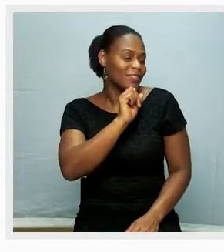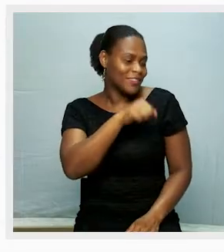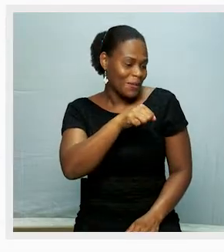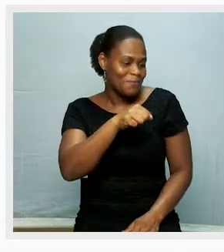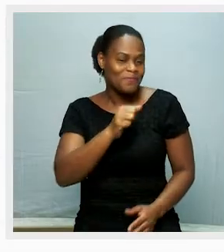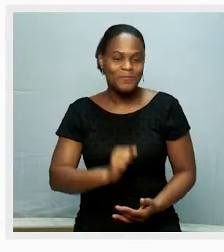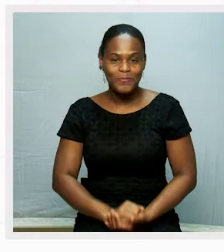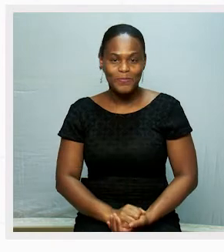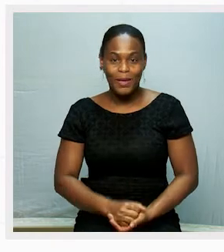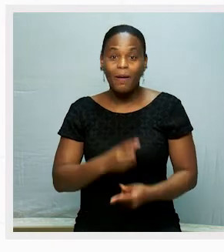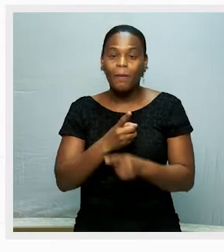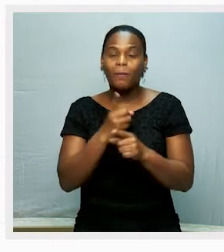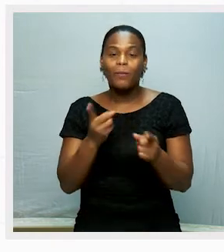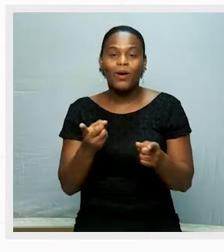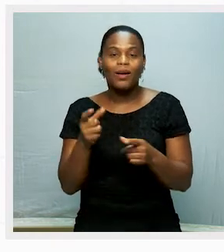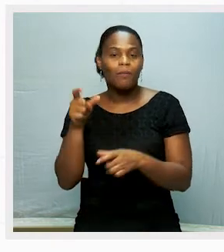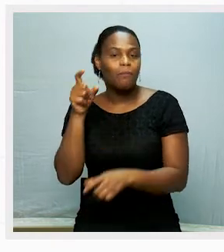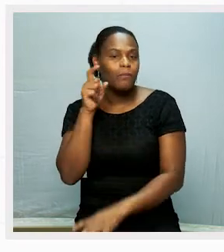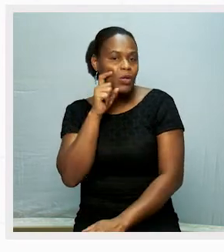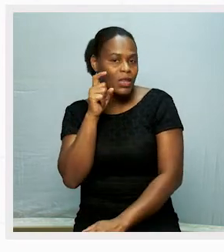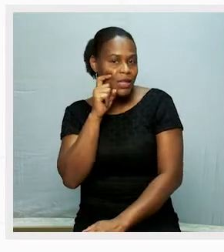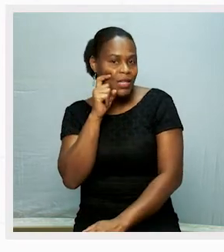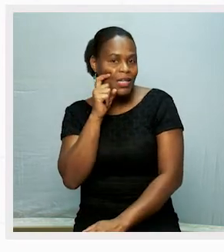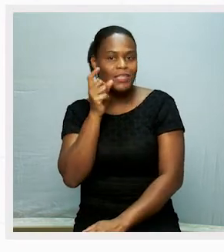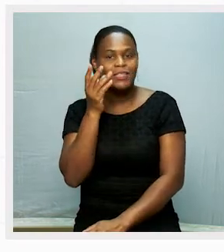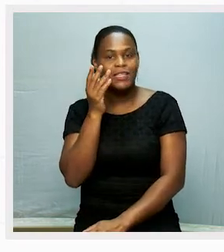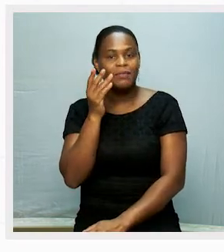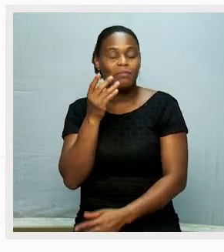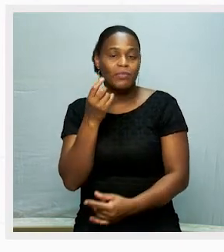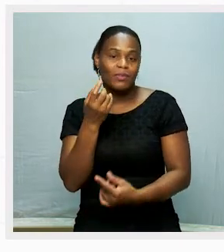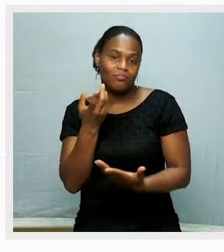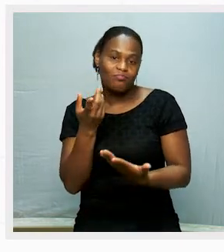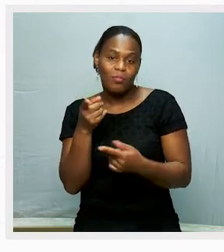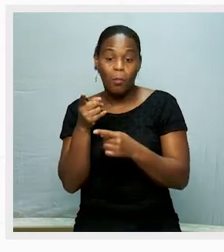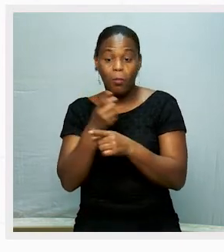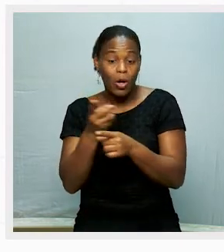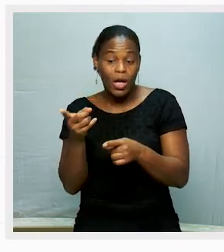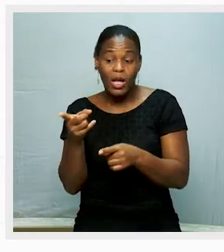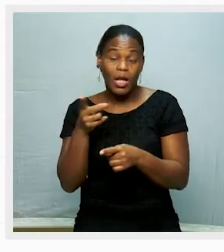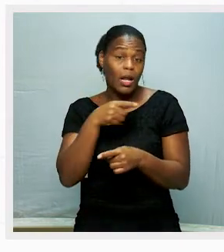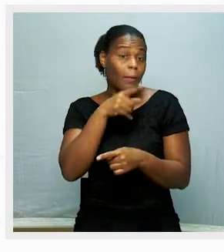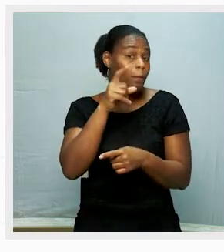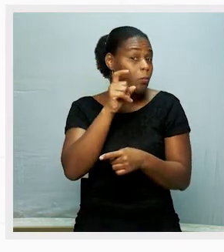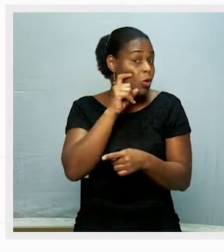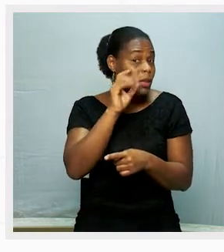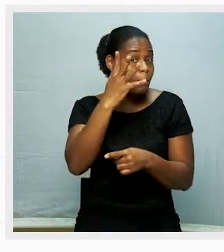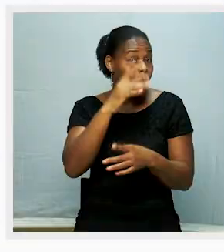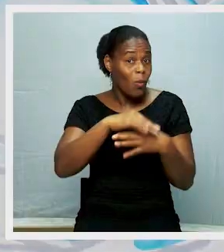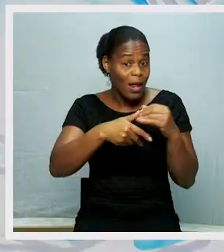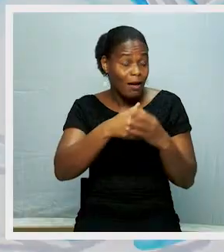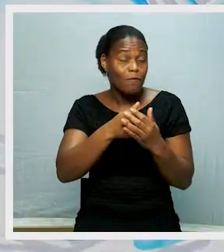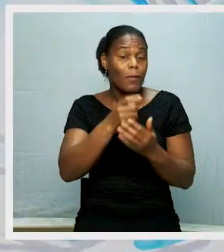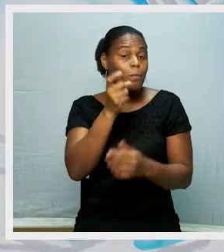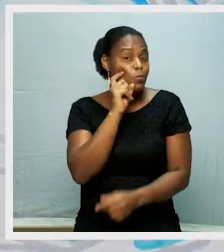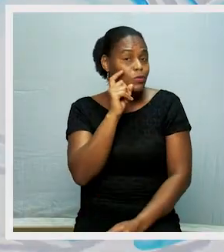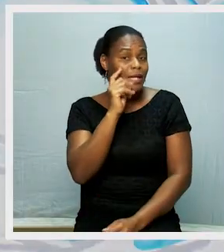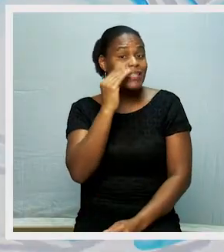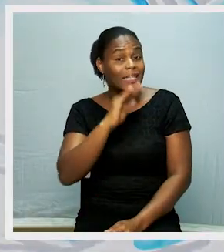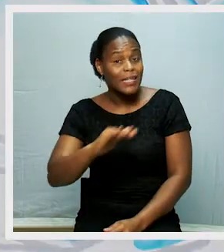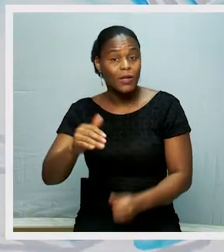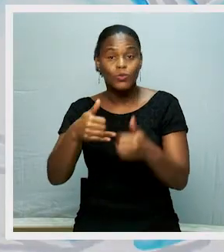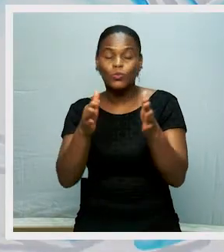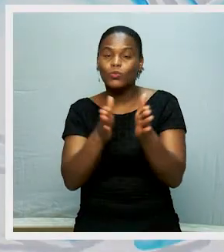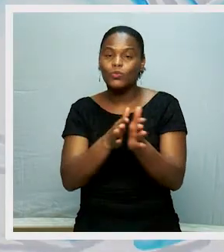iria responder sim, porque isto é proteção serve como proteção para a criança e para a família